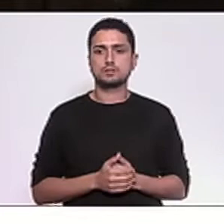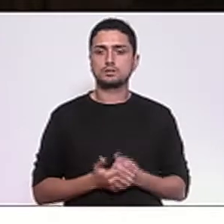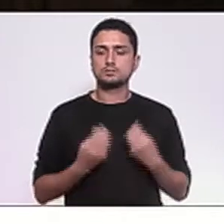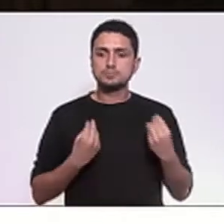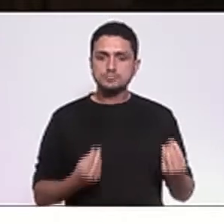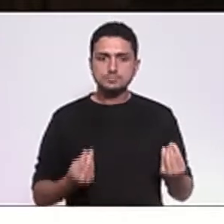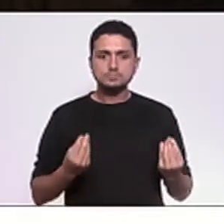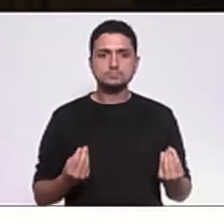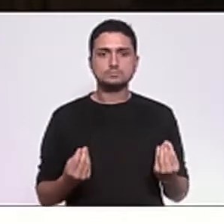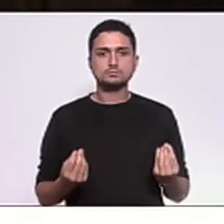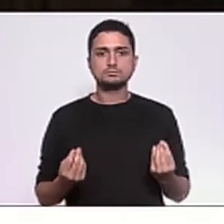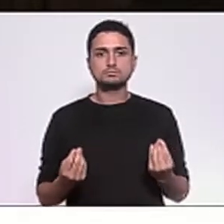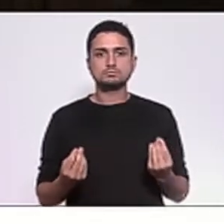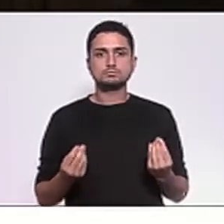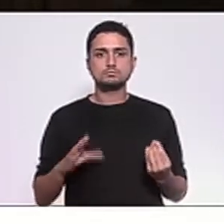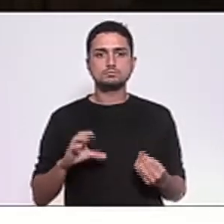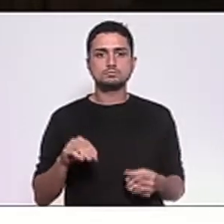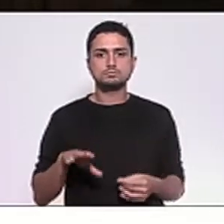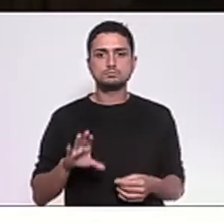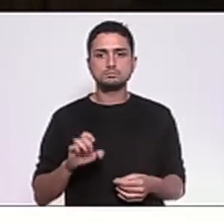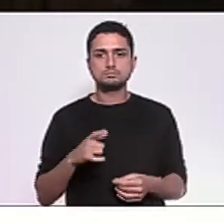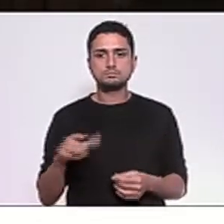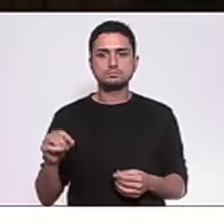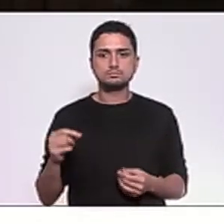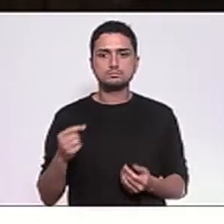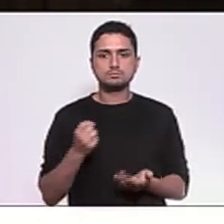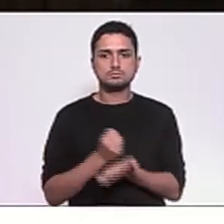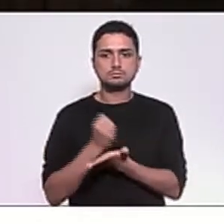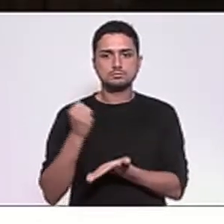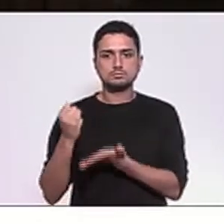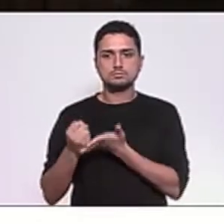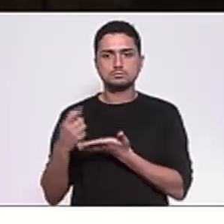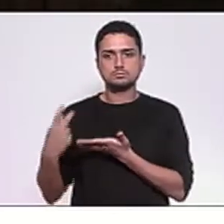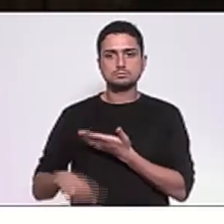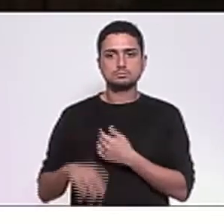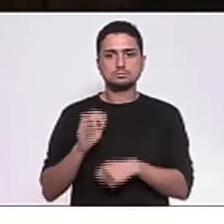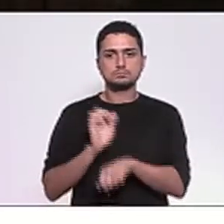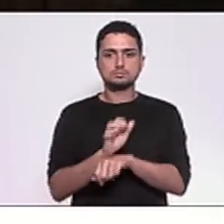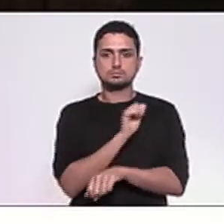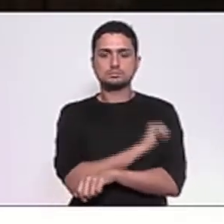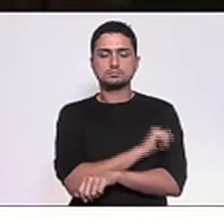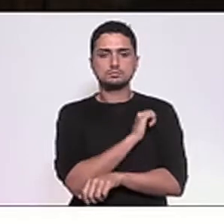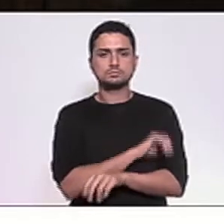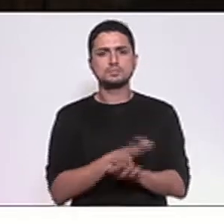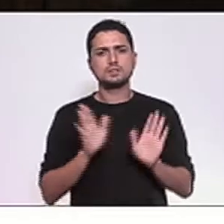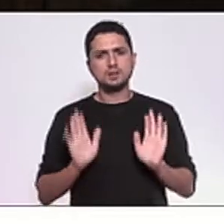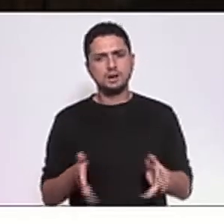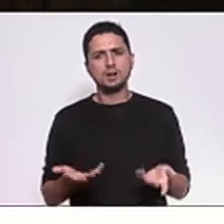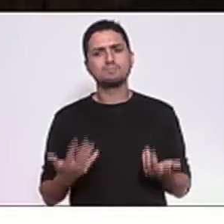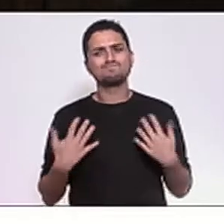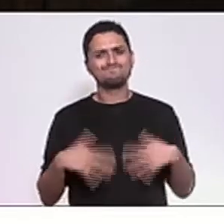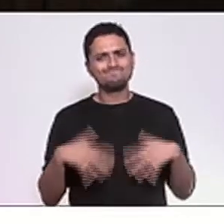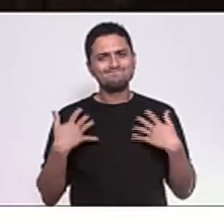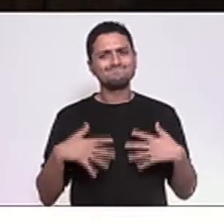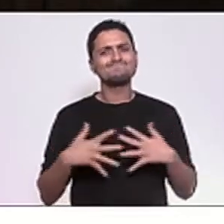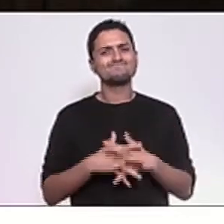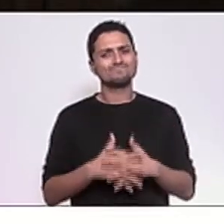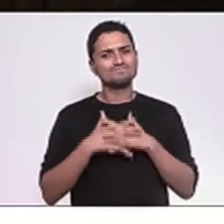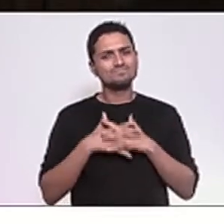as concessões que temos no Estado do Rio de Janeiro já são bem